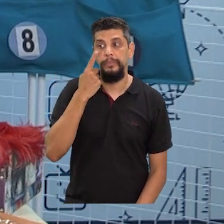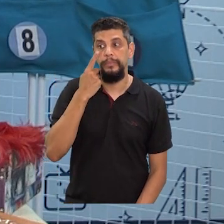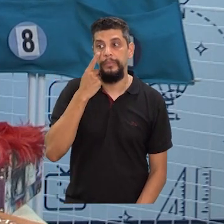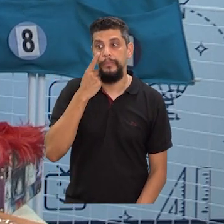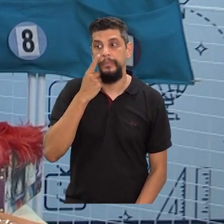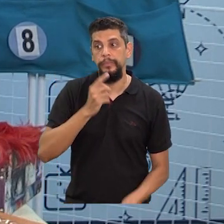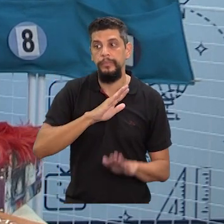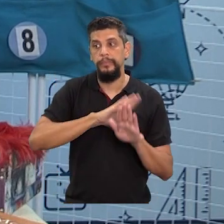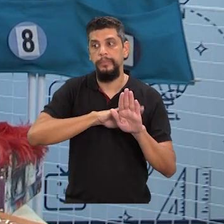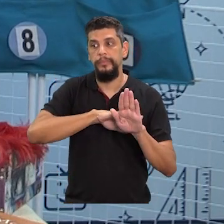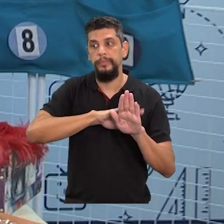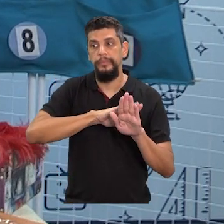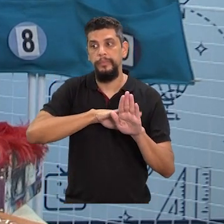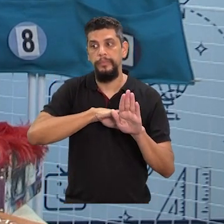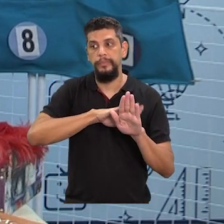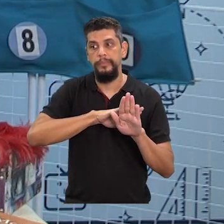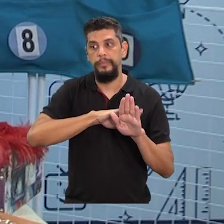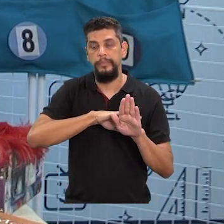Olha lá, gente.